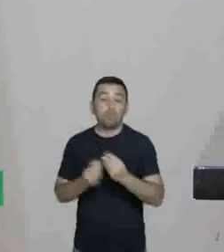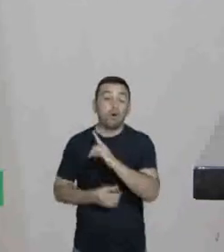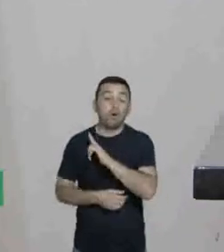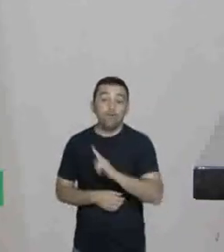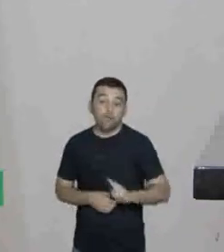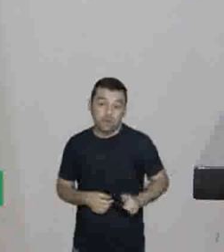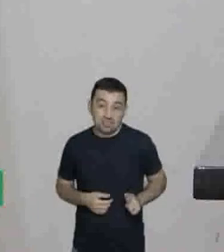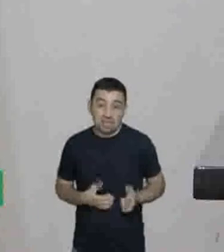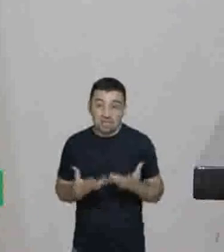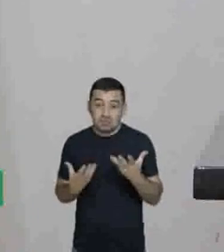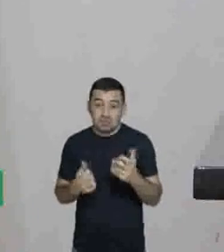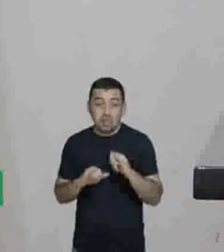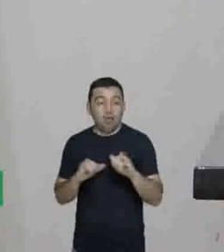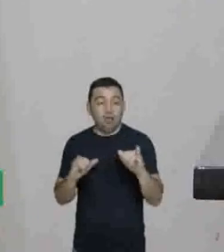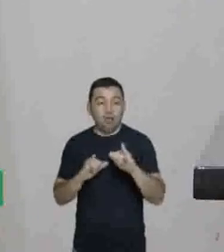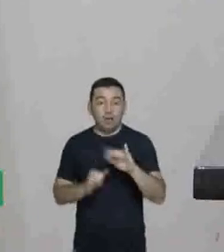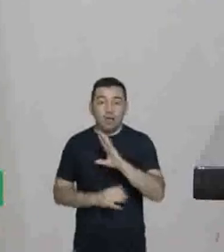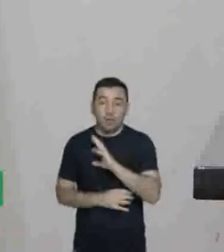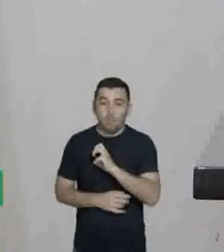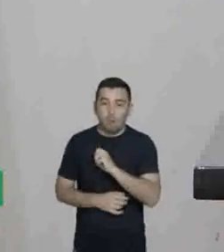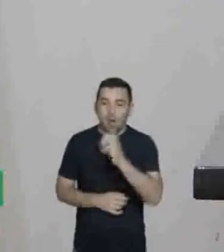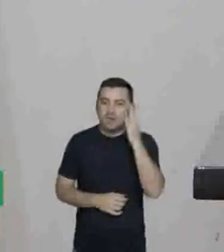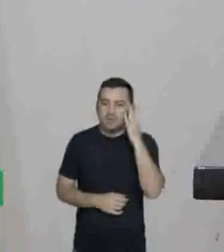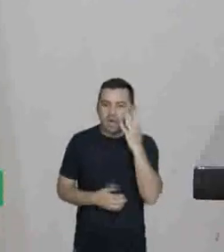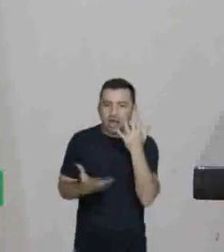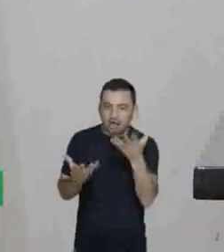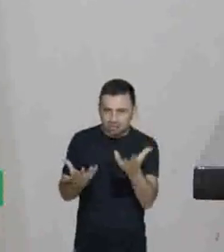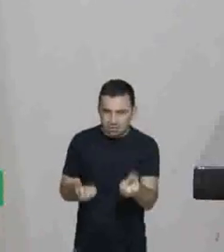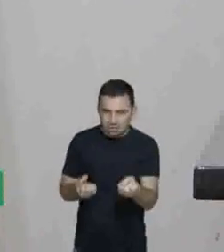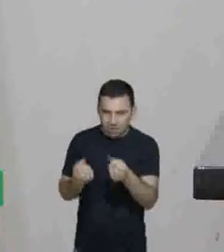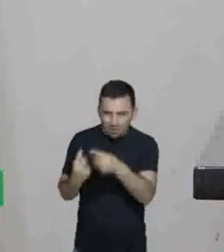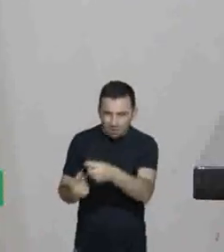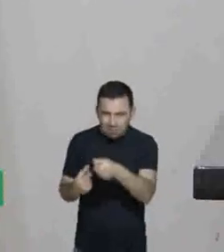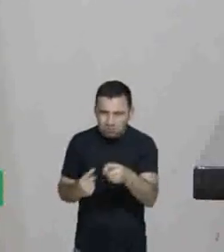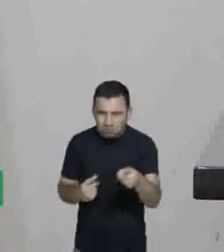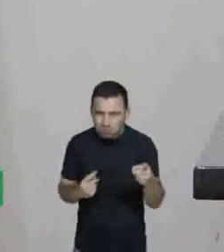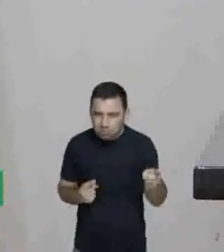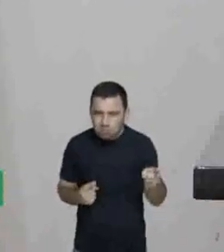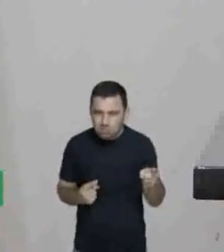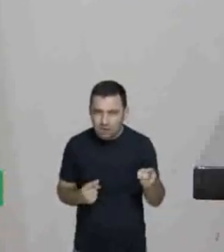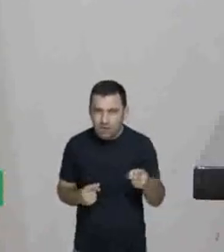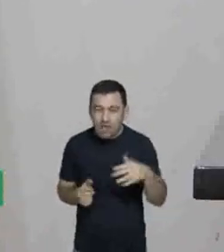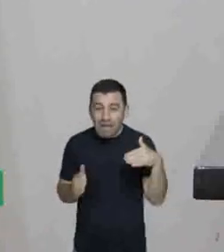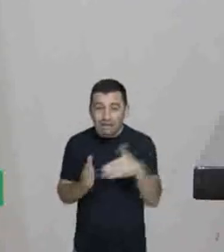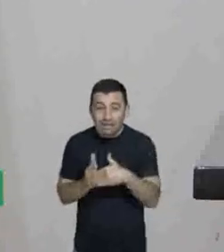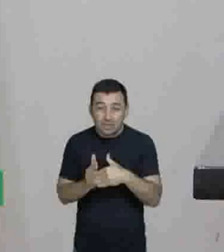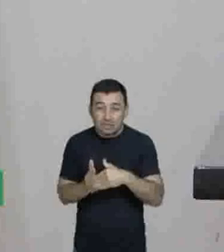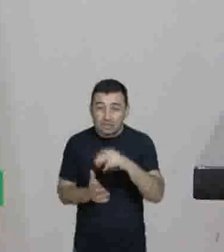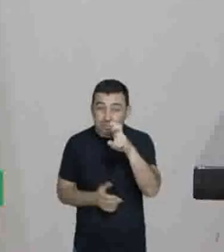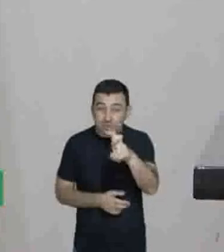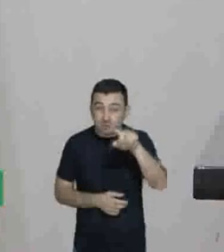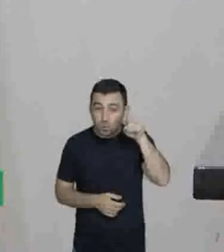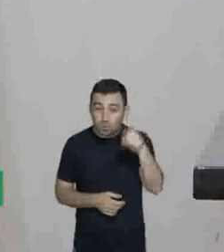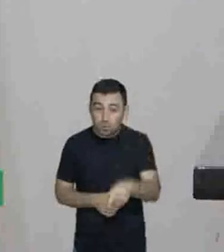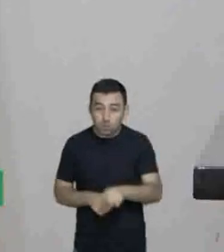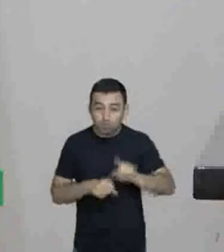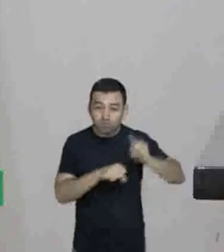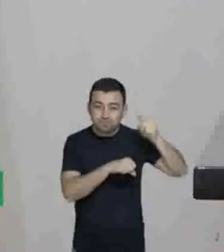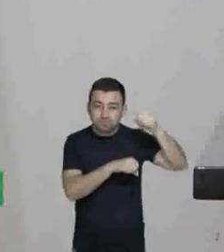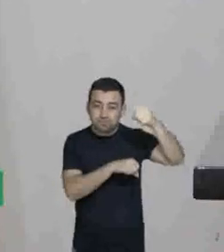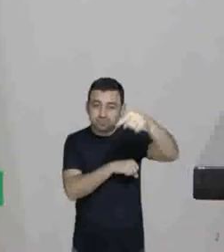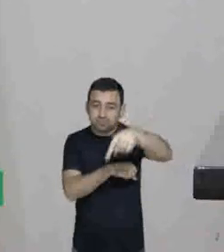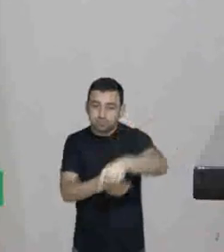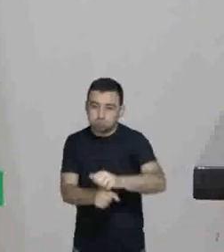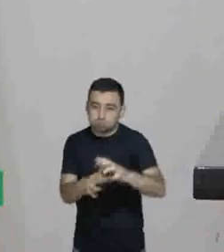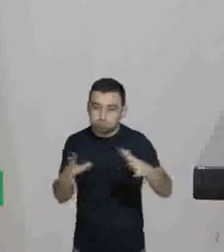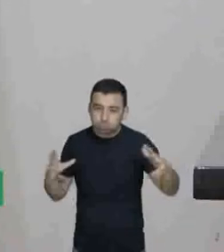eleito pregando o amor achar aceitável um ataque de até 5 mil mísseis sequestro de